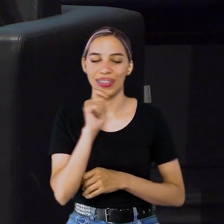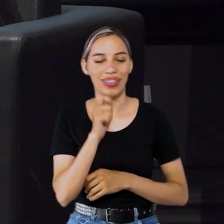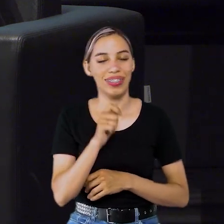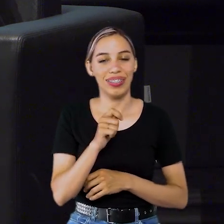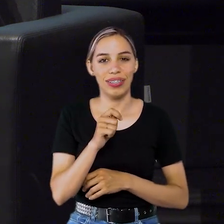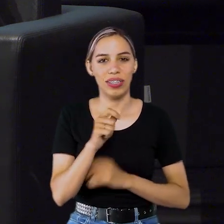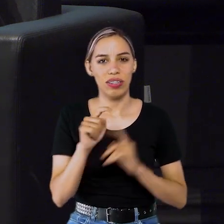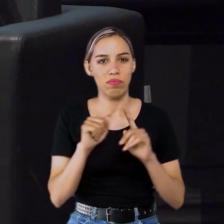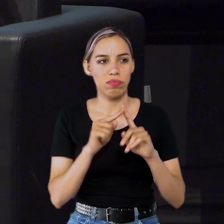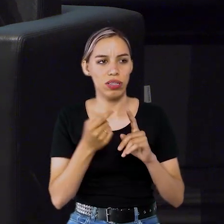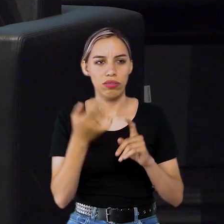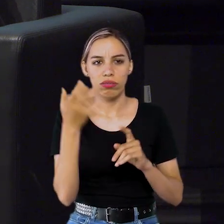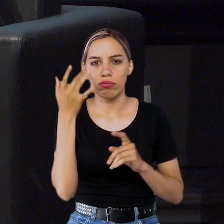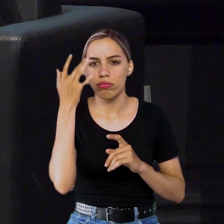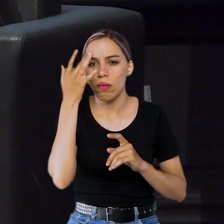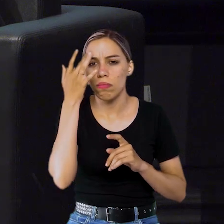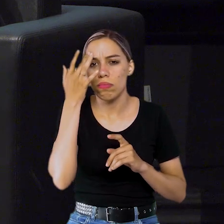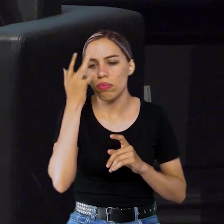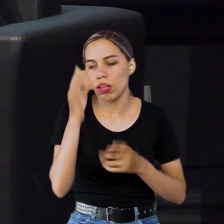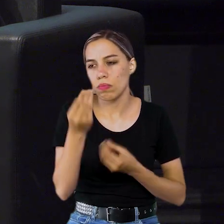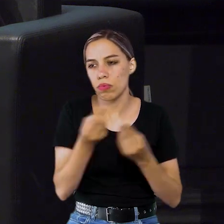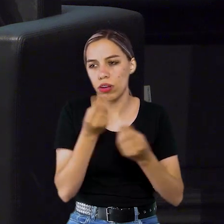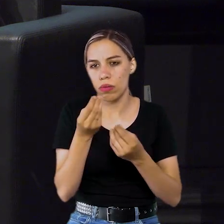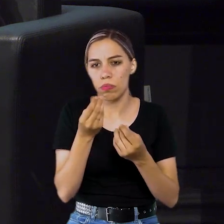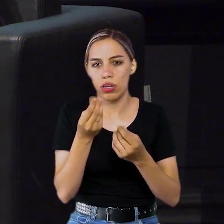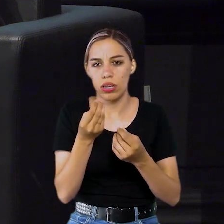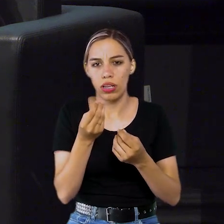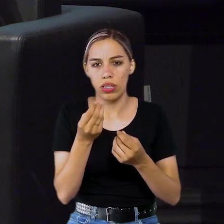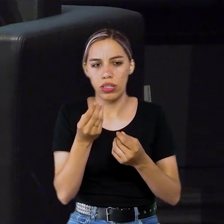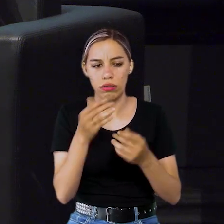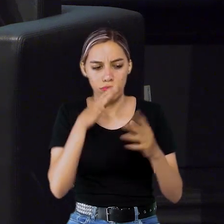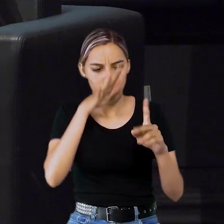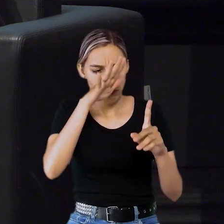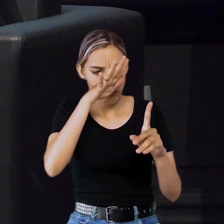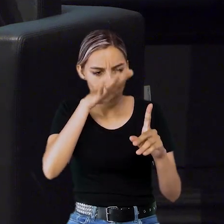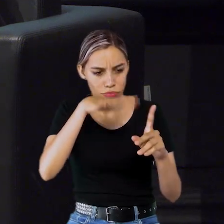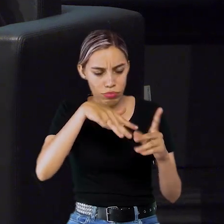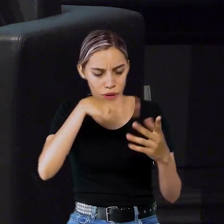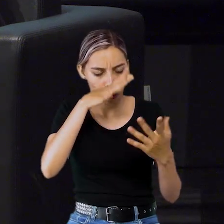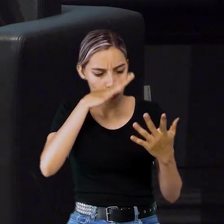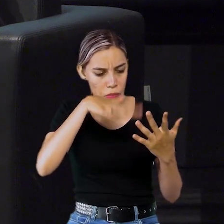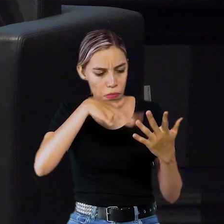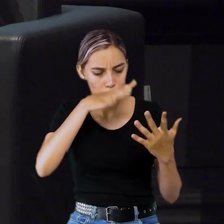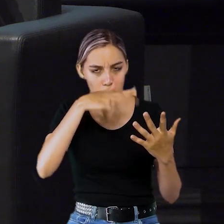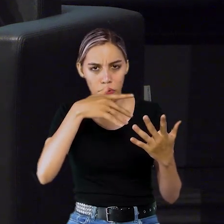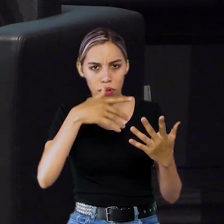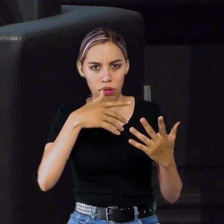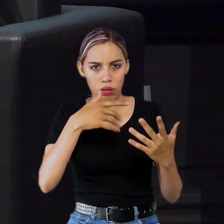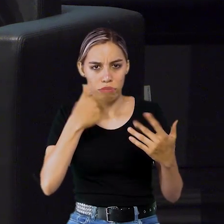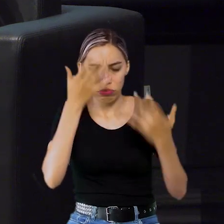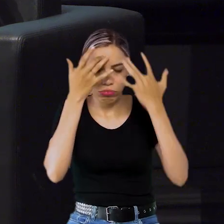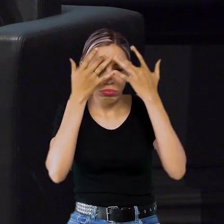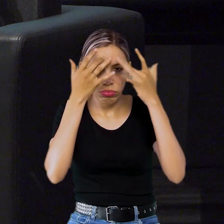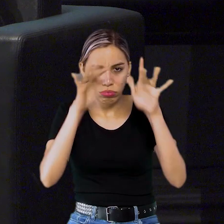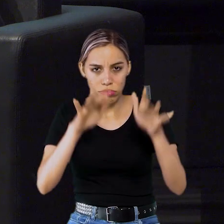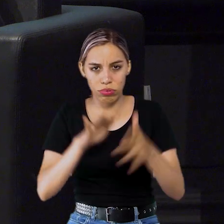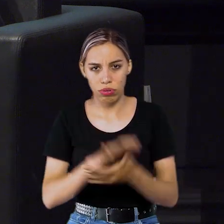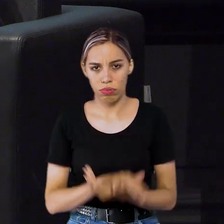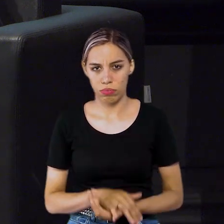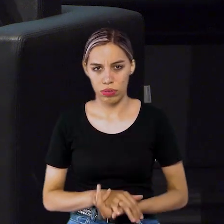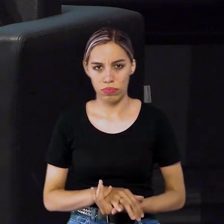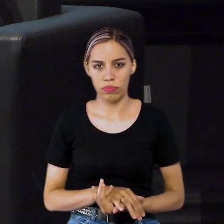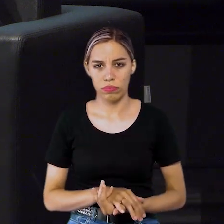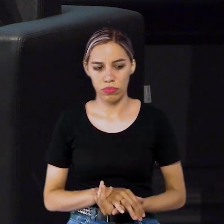Ela não entende o quão sagrado aquilo é, o quão poderoso aquela planta é. Então, mas é isso, né? Eu